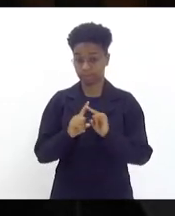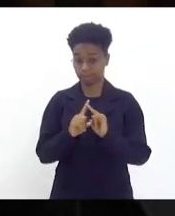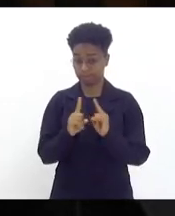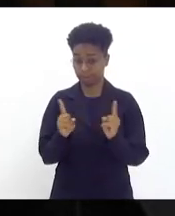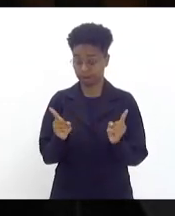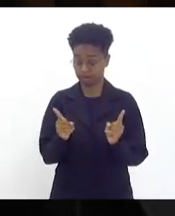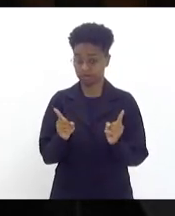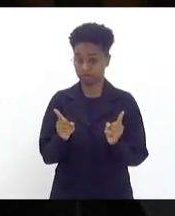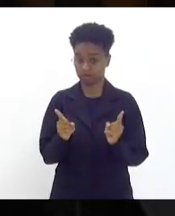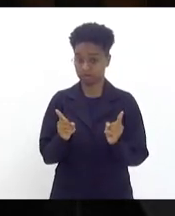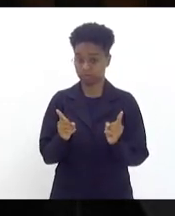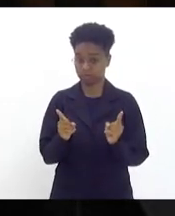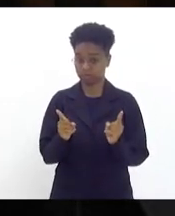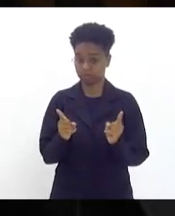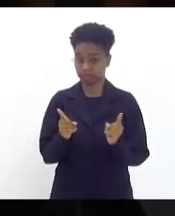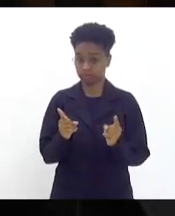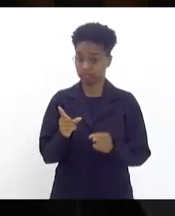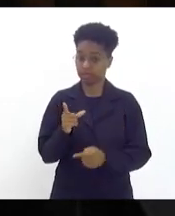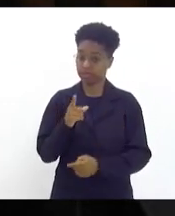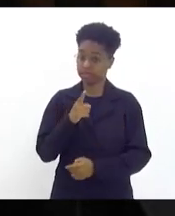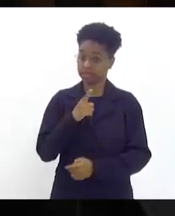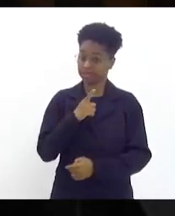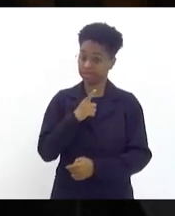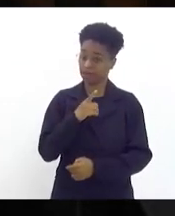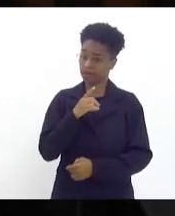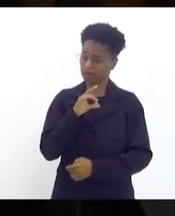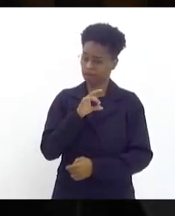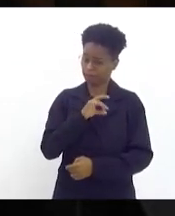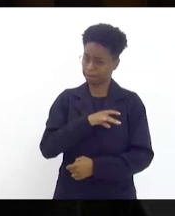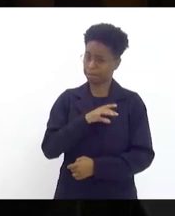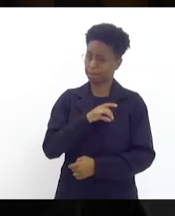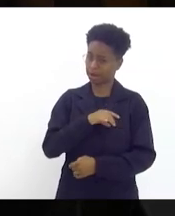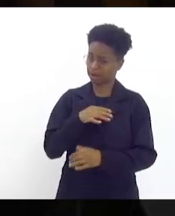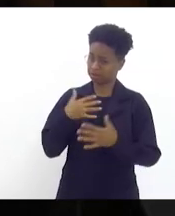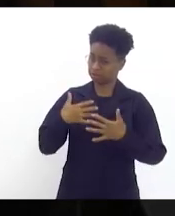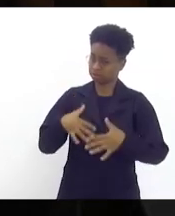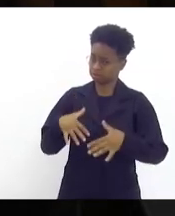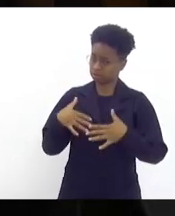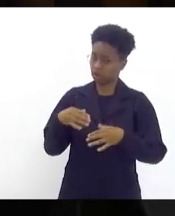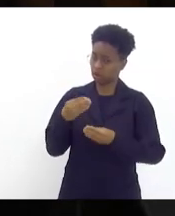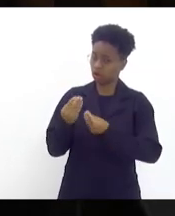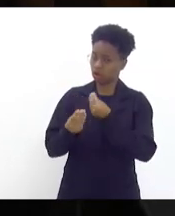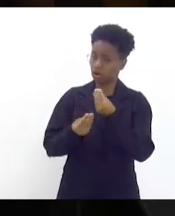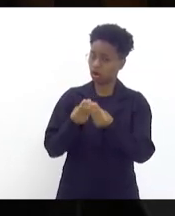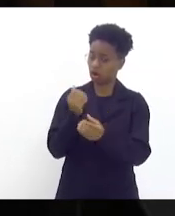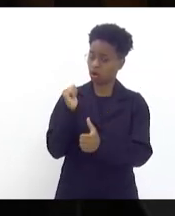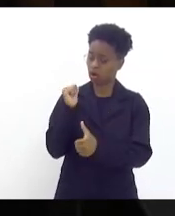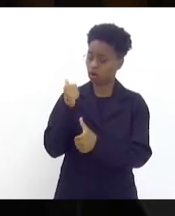eu tenho um grande receio desse substitutivo